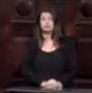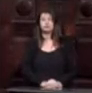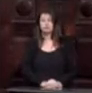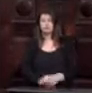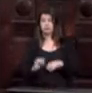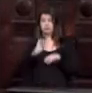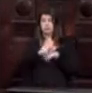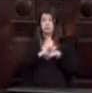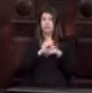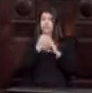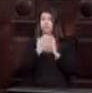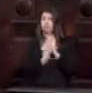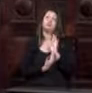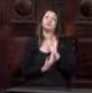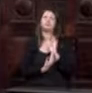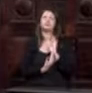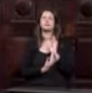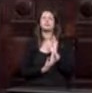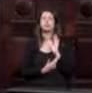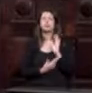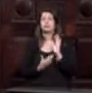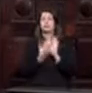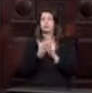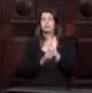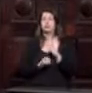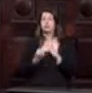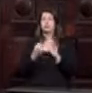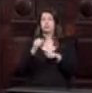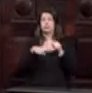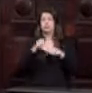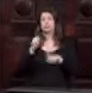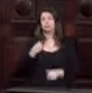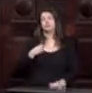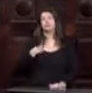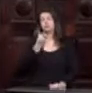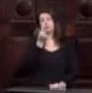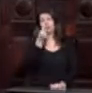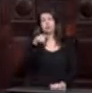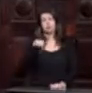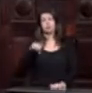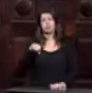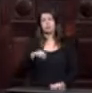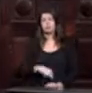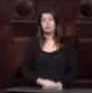Há sobre a mesa requerimento pela aprovação da emenda modificativa número 69,